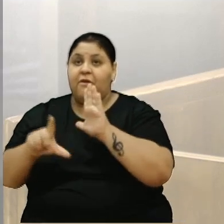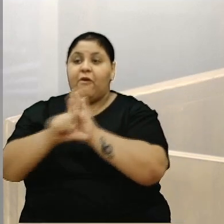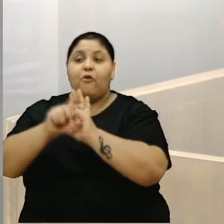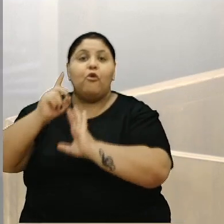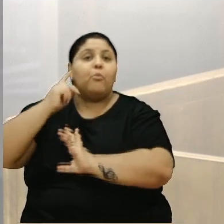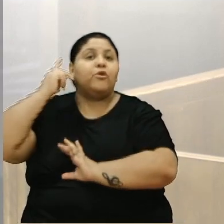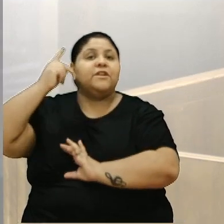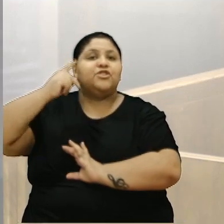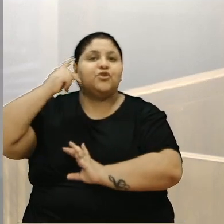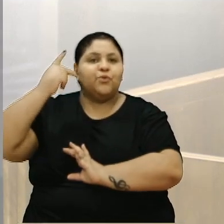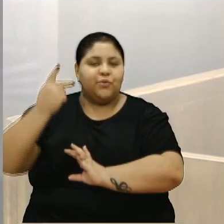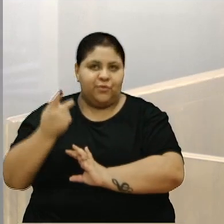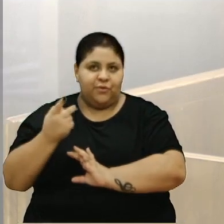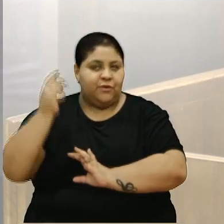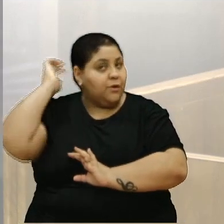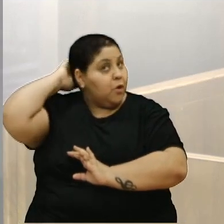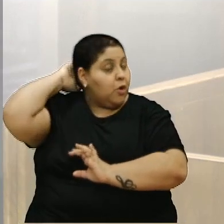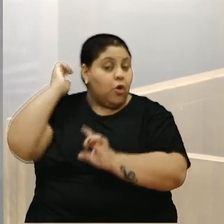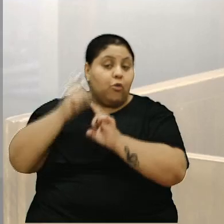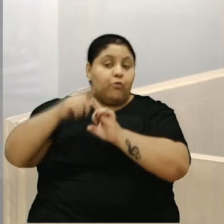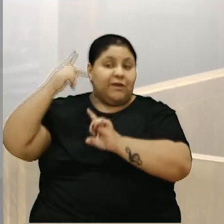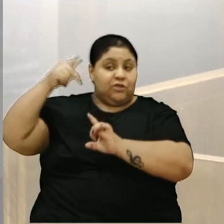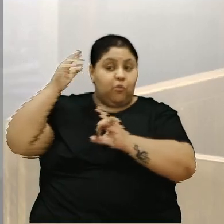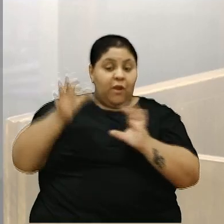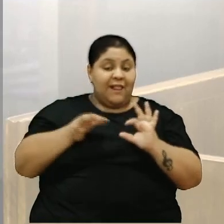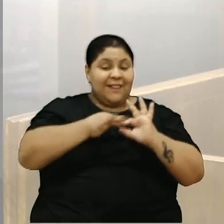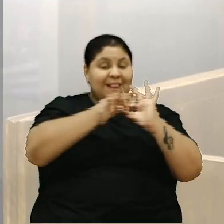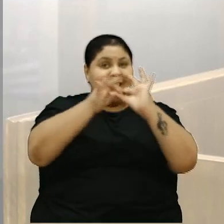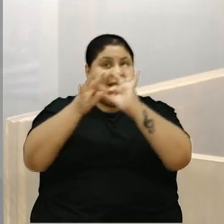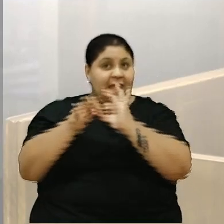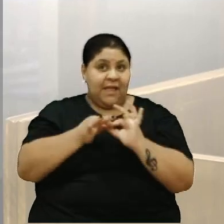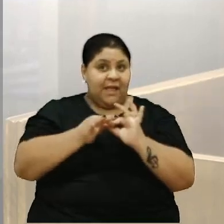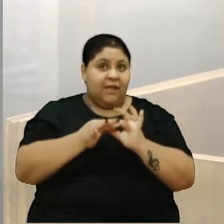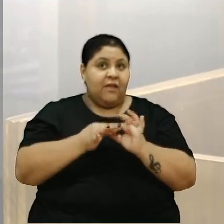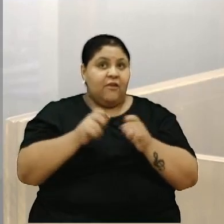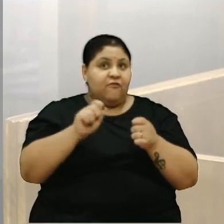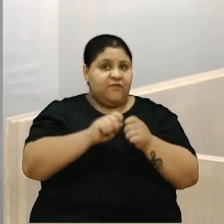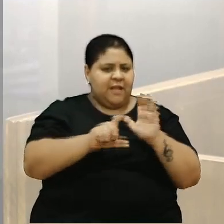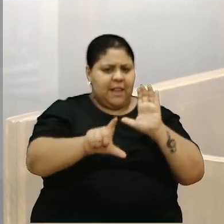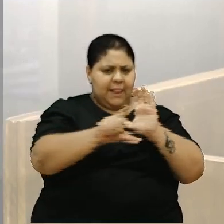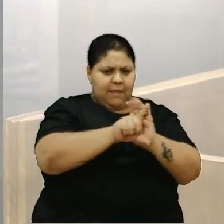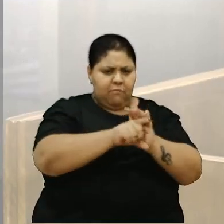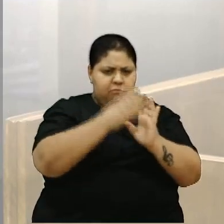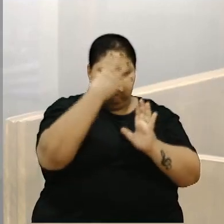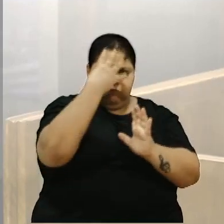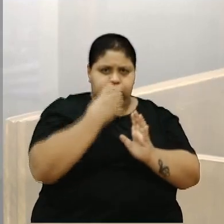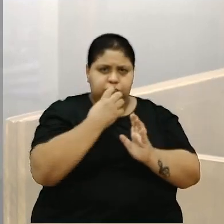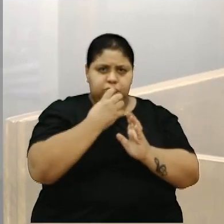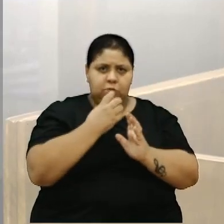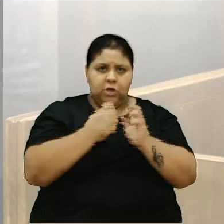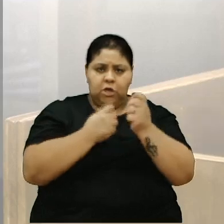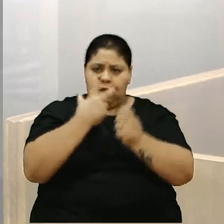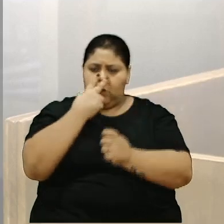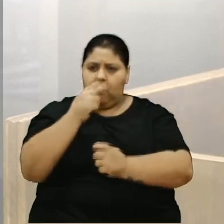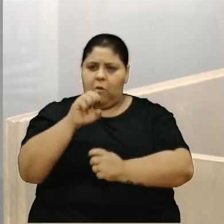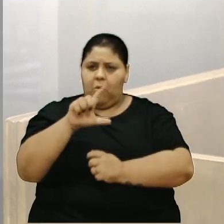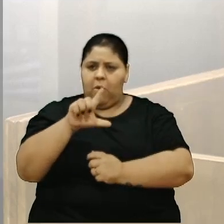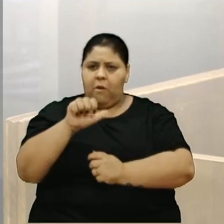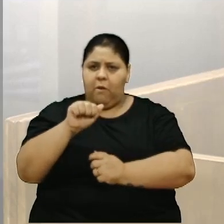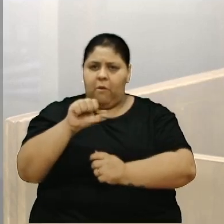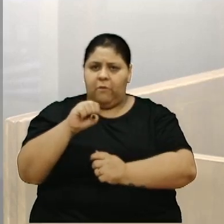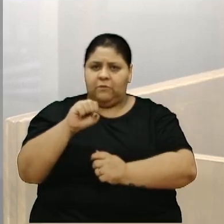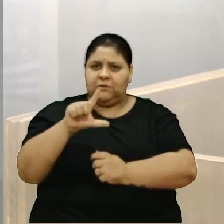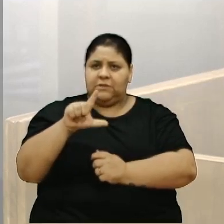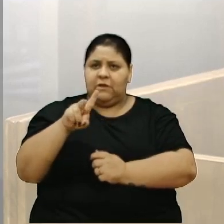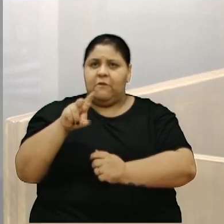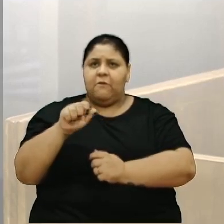políticos. Porque se os políticos se unirem e fizerem leis duras e severas, como El Salvador fez, e a Argentina agora vai